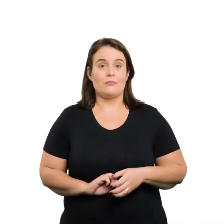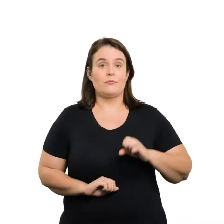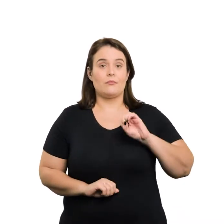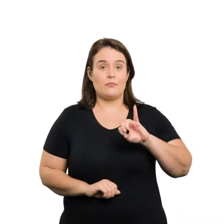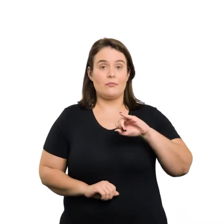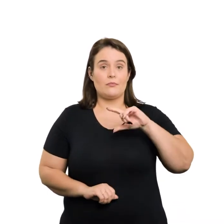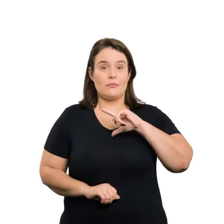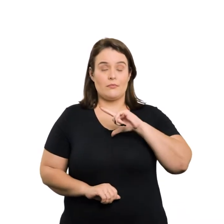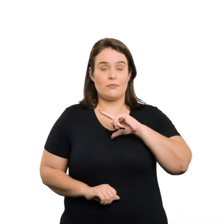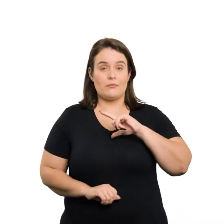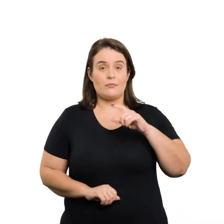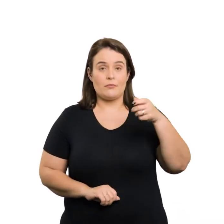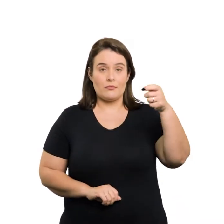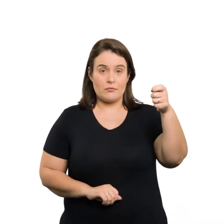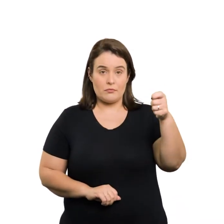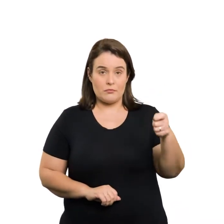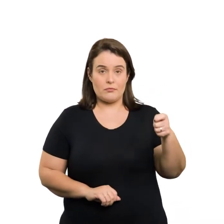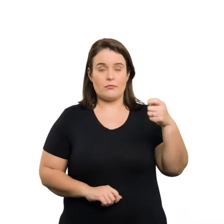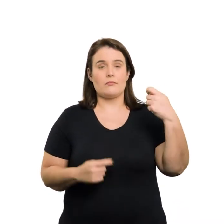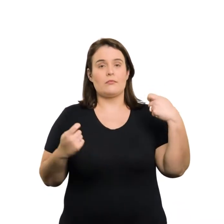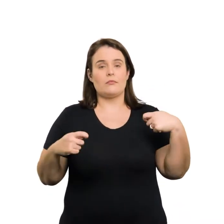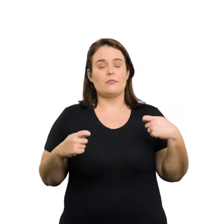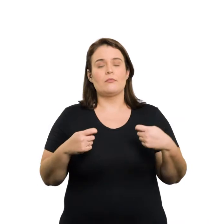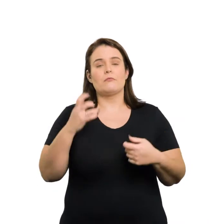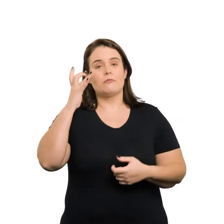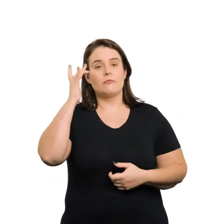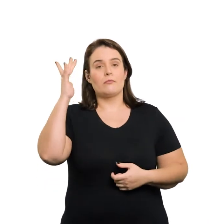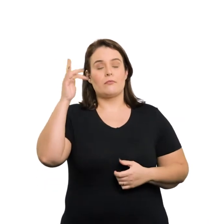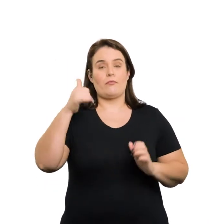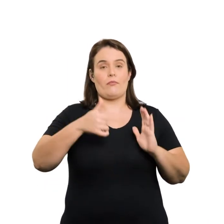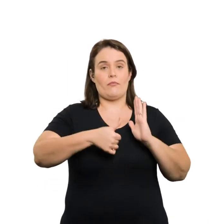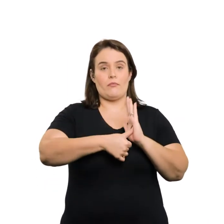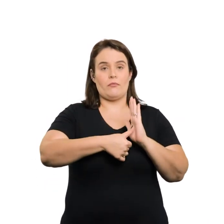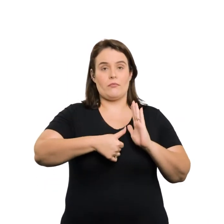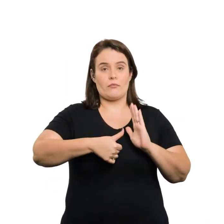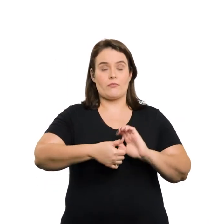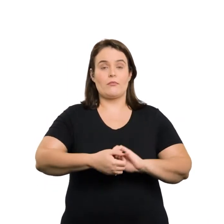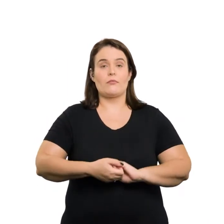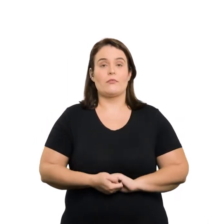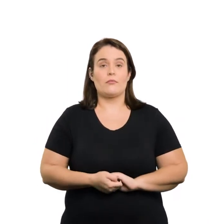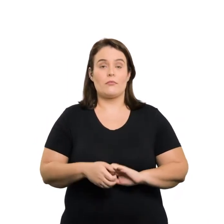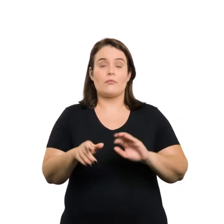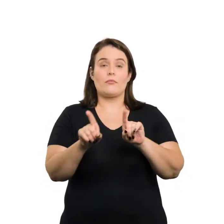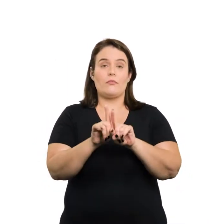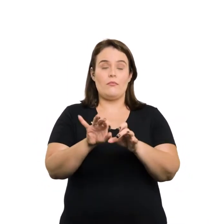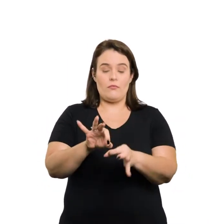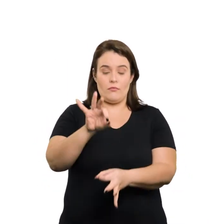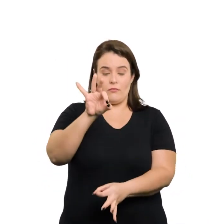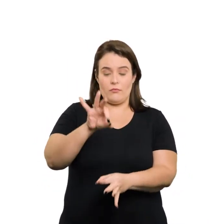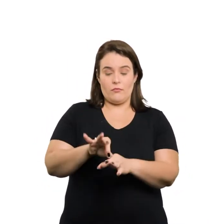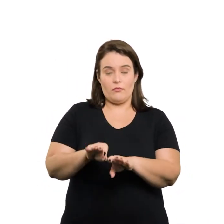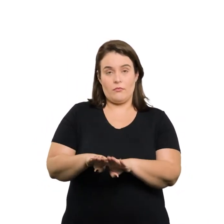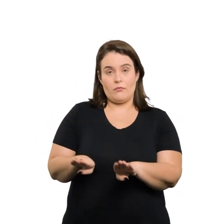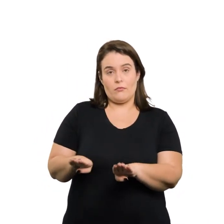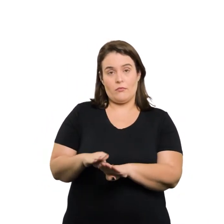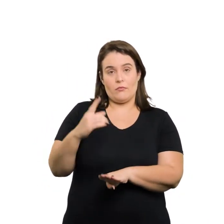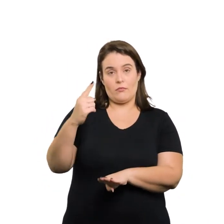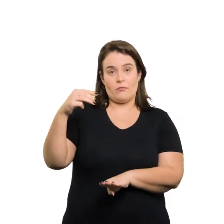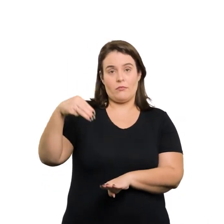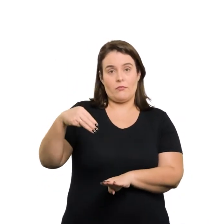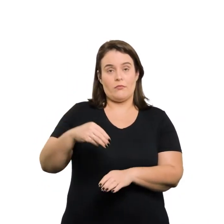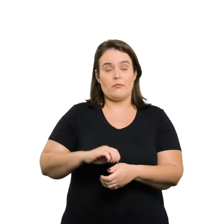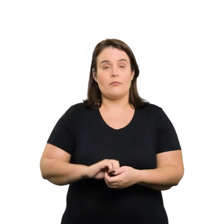seguir, havendo válvula de descarga que seja de leve pressão a uma altura de até 1 metro do